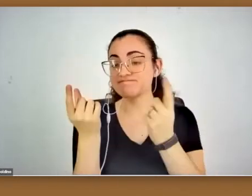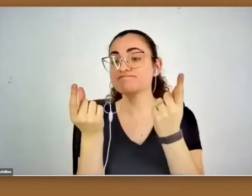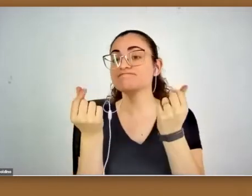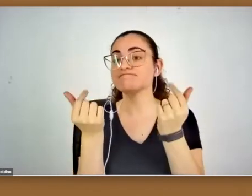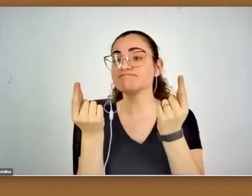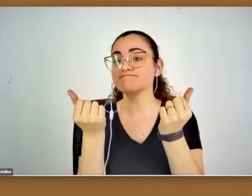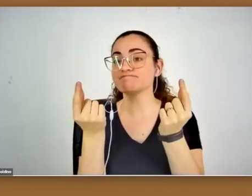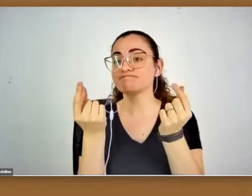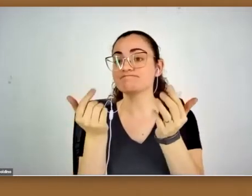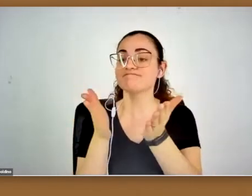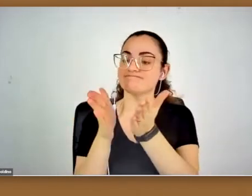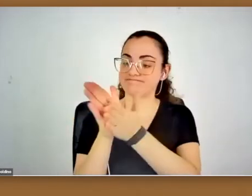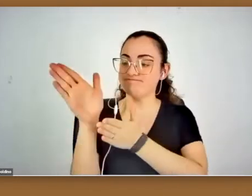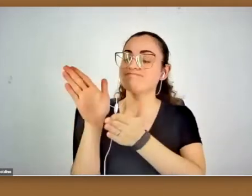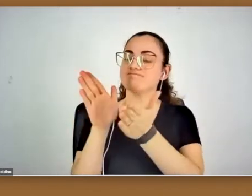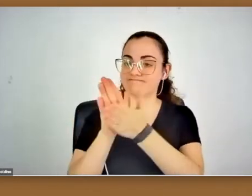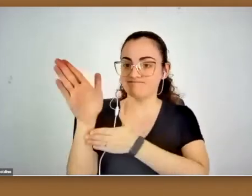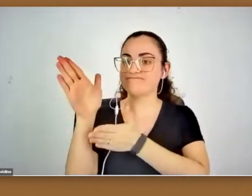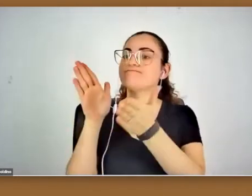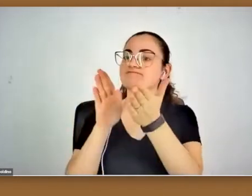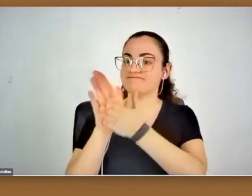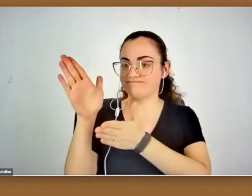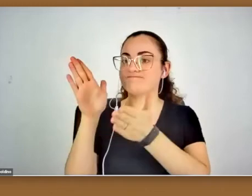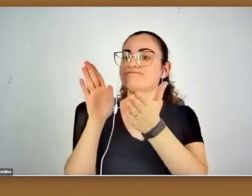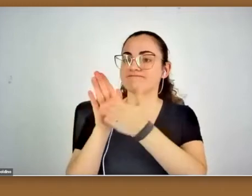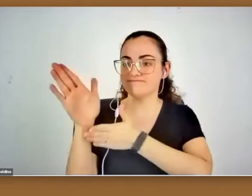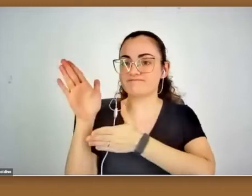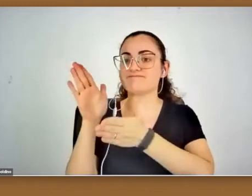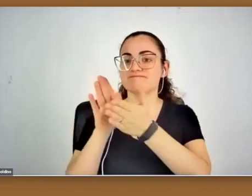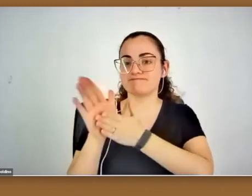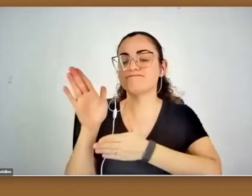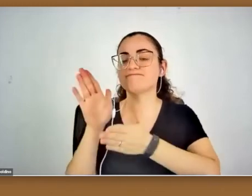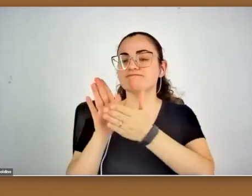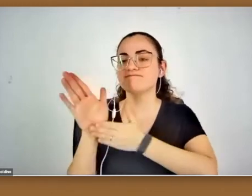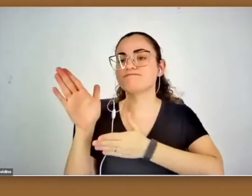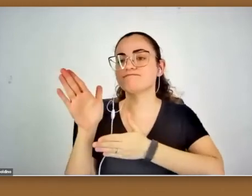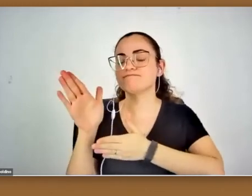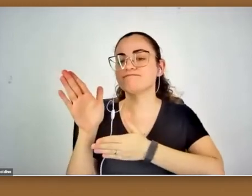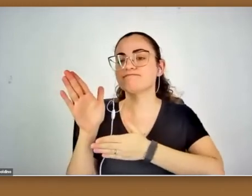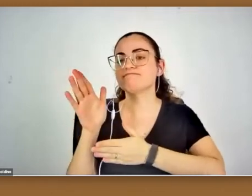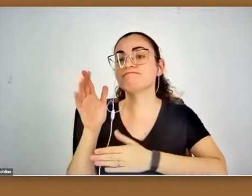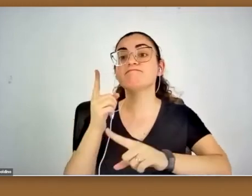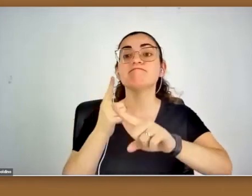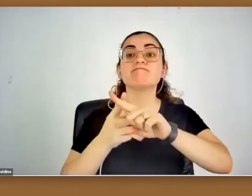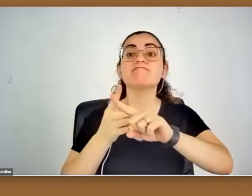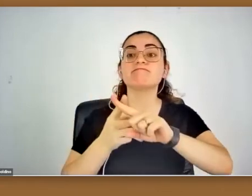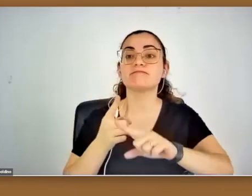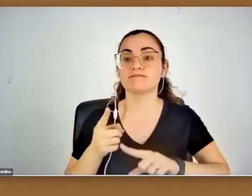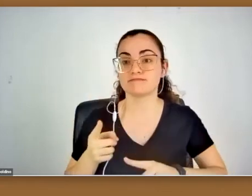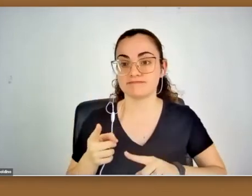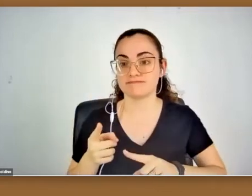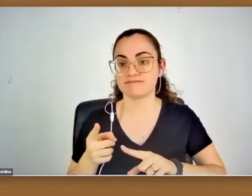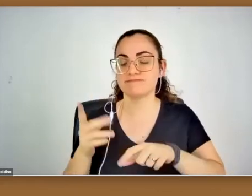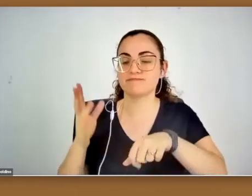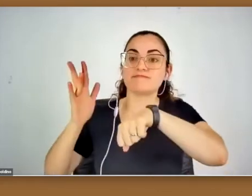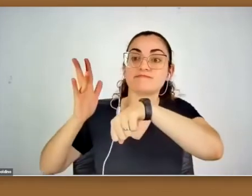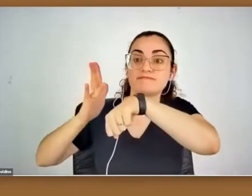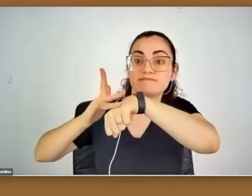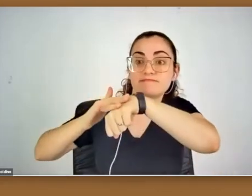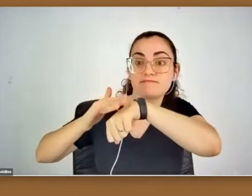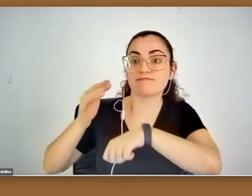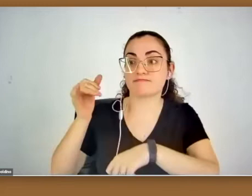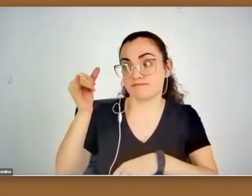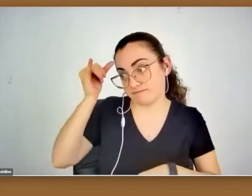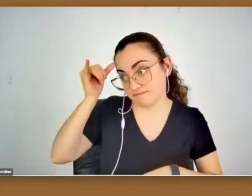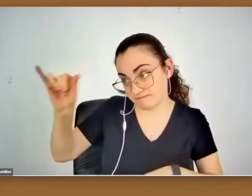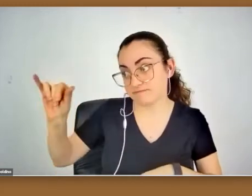os custos de investimentos, né, para comprar, fazer o combate ao vetor, porque a gente tem vacina,